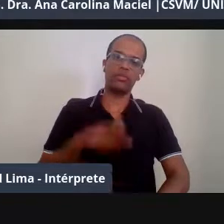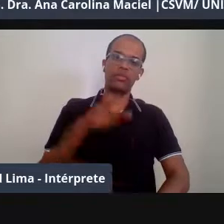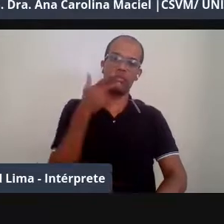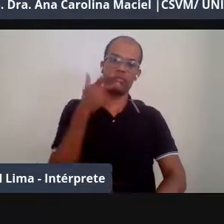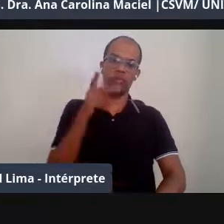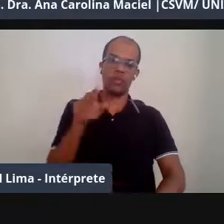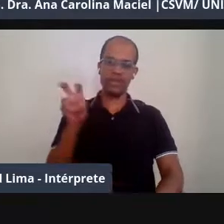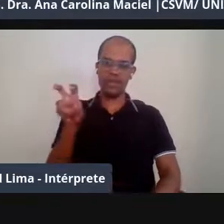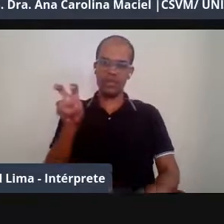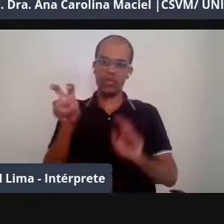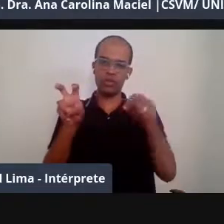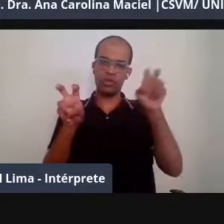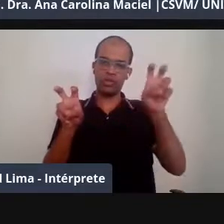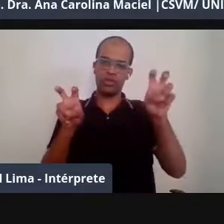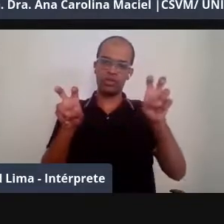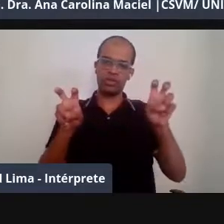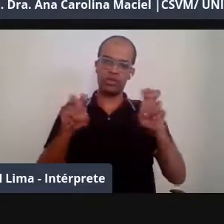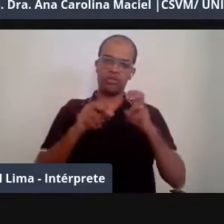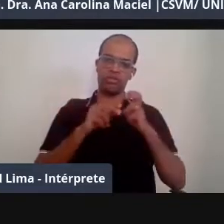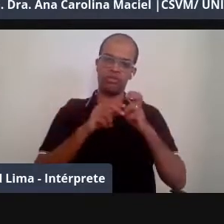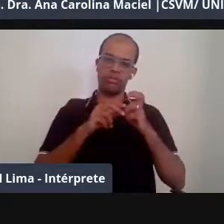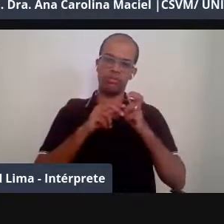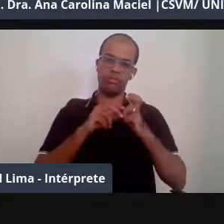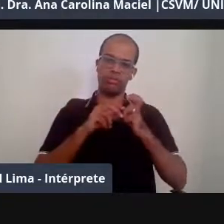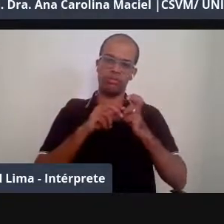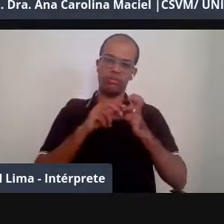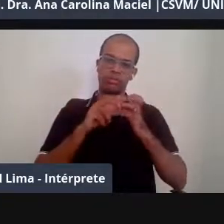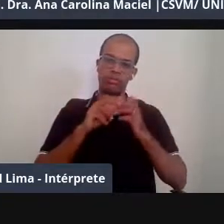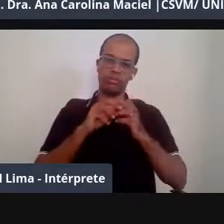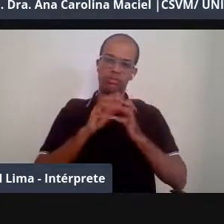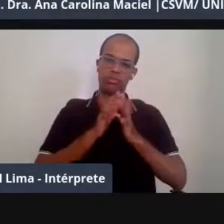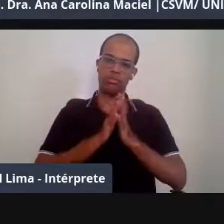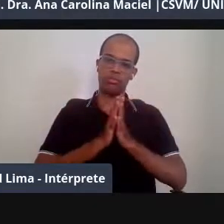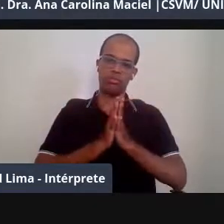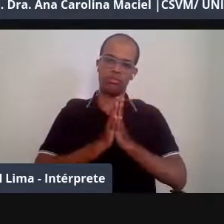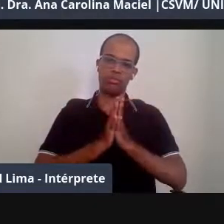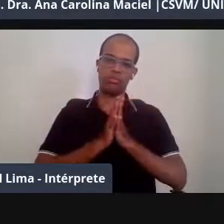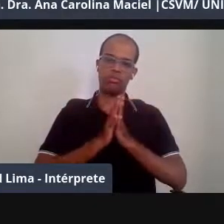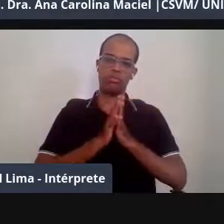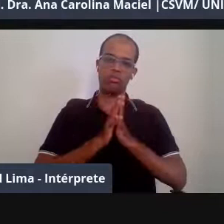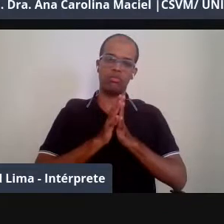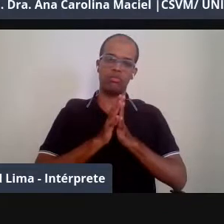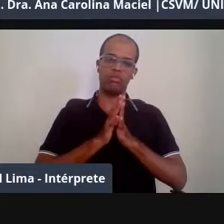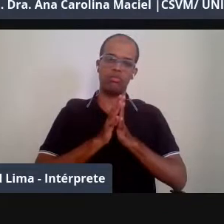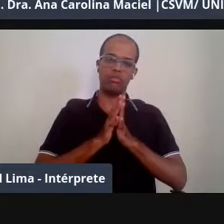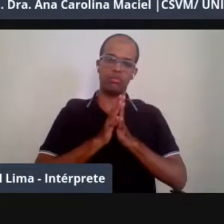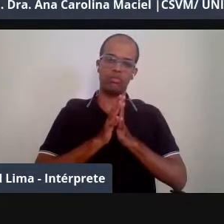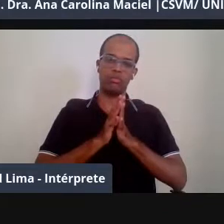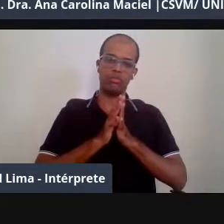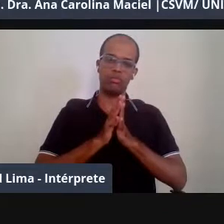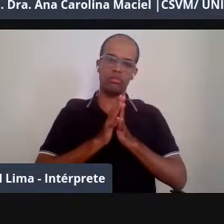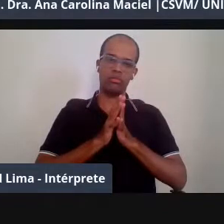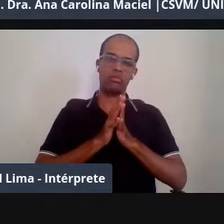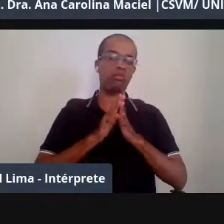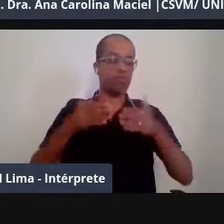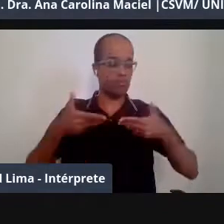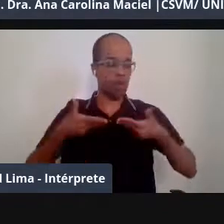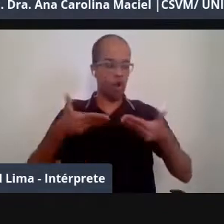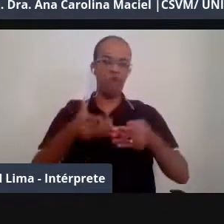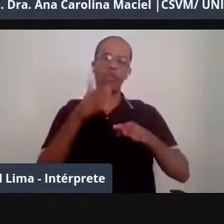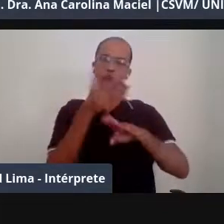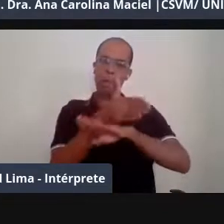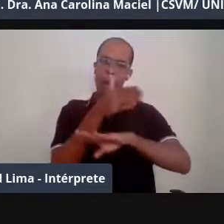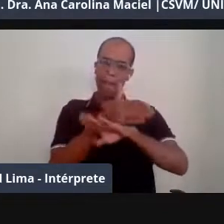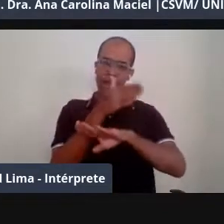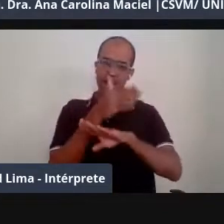5 agora, que pode ser 7, né? Doutora, usam 7. Tá. Eu, quando me convidaram para participar dessa